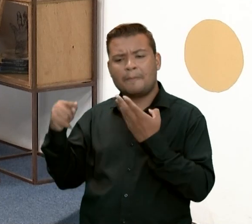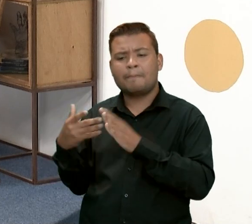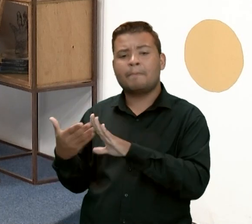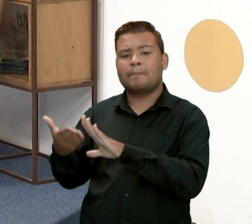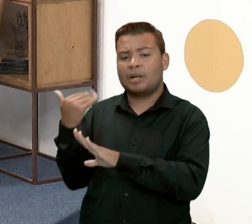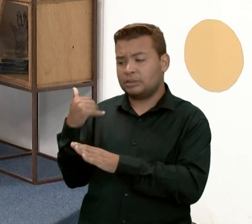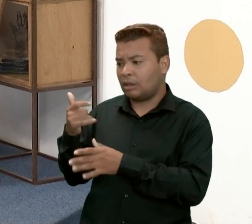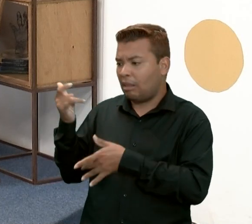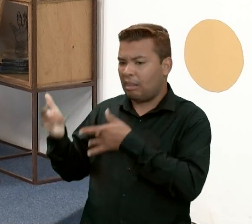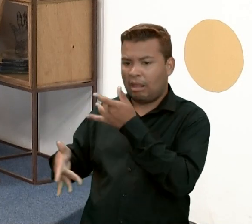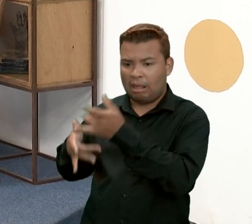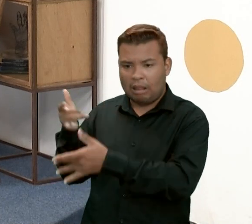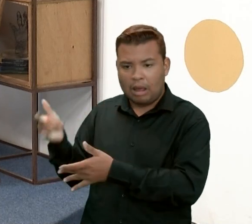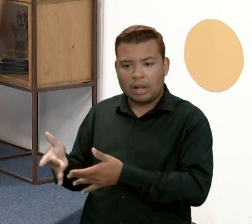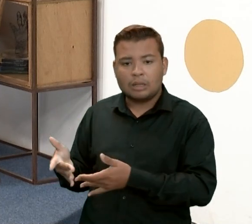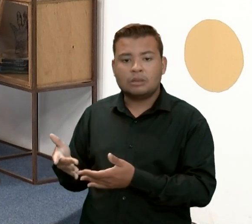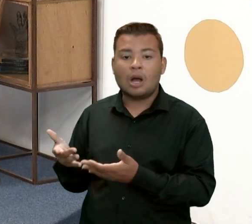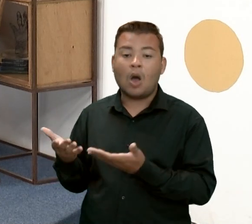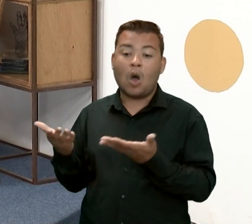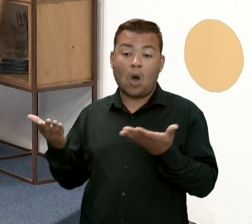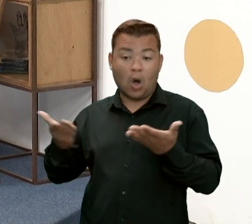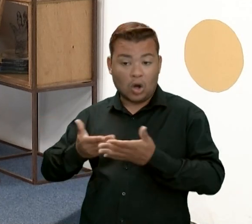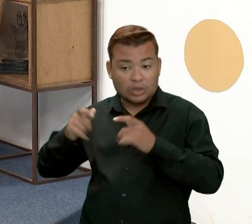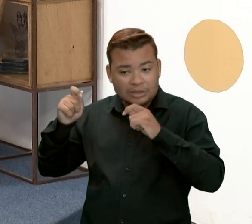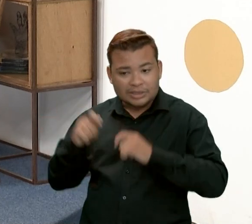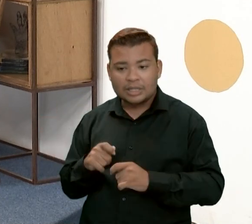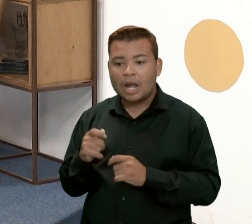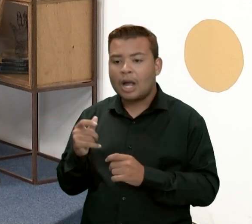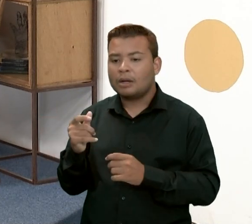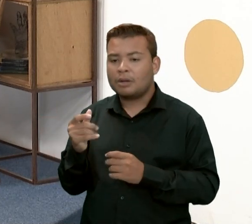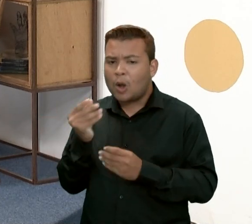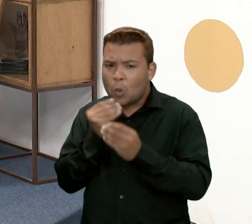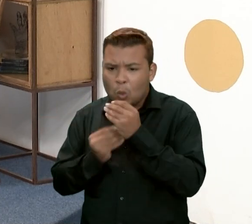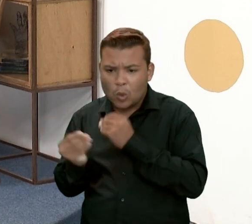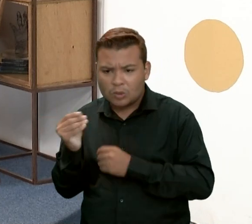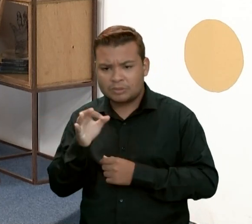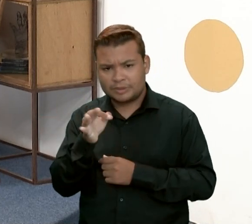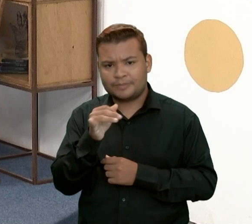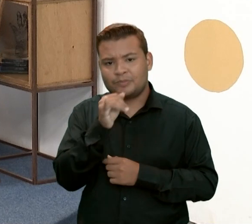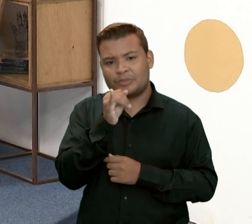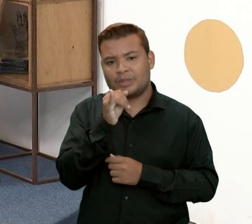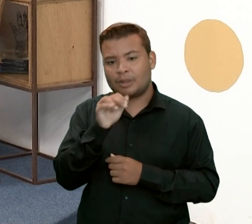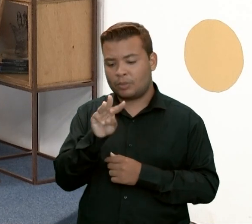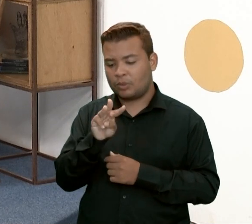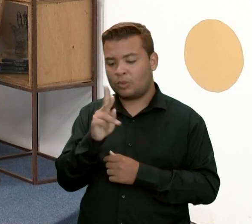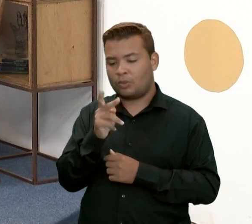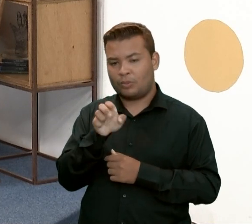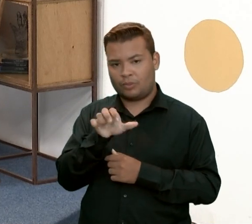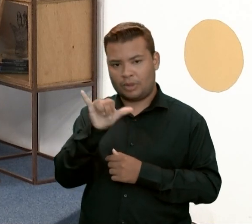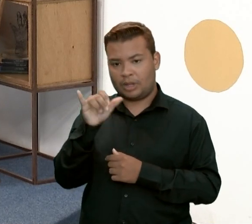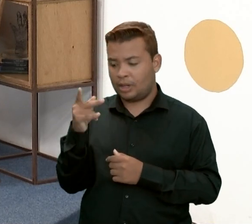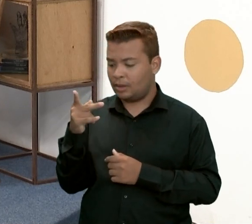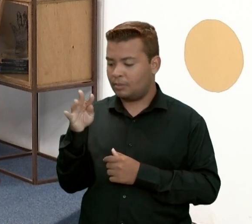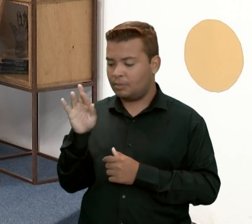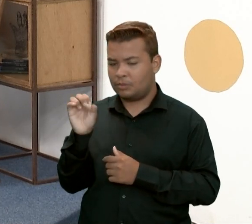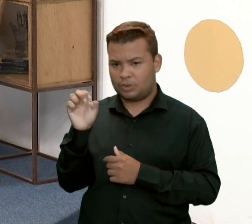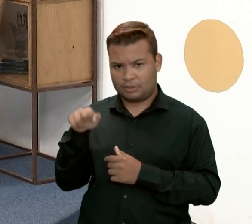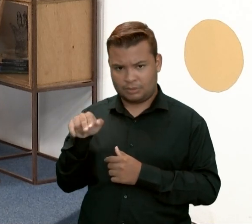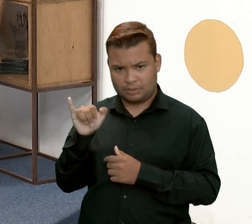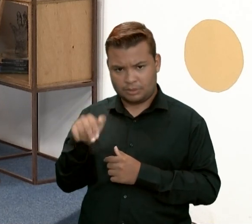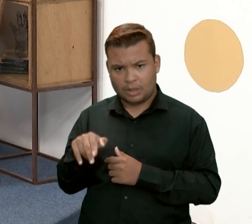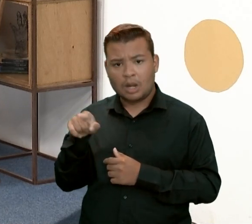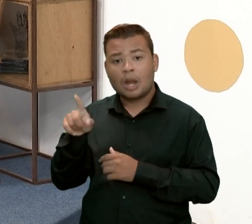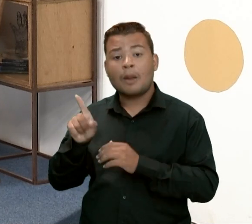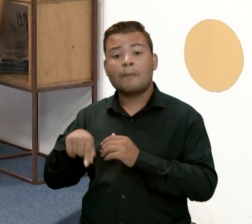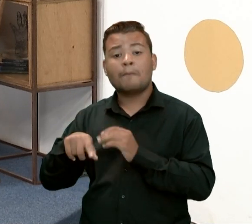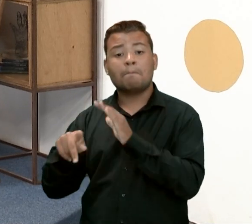descartadas hoje já passam, como a professora estava falando, a serem consumidas. O whey protein, por exemplo, é algo que é extraído ali do